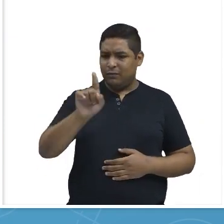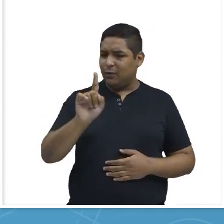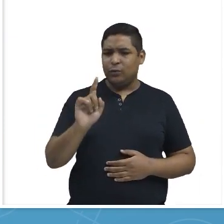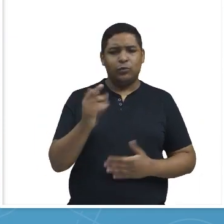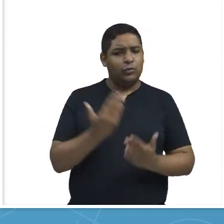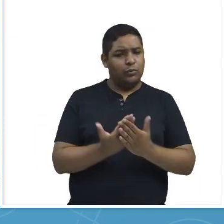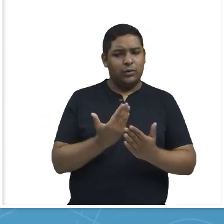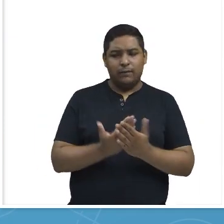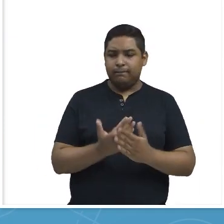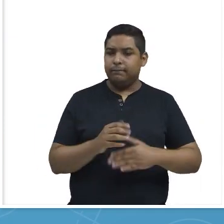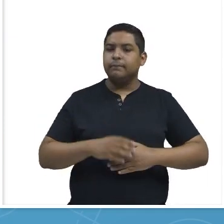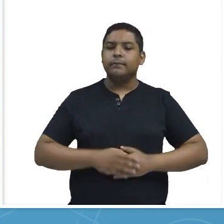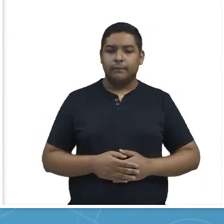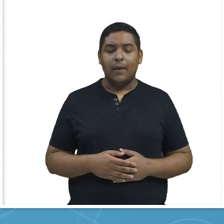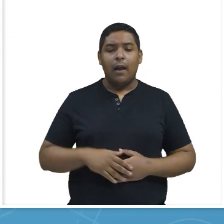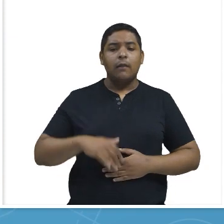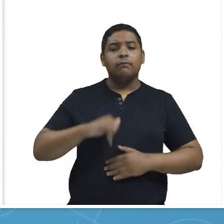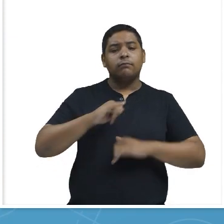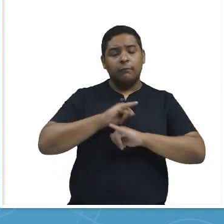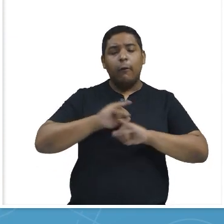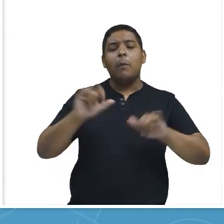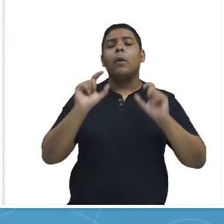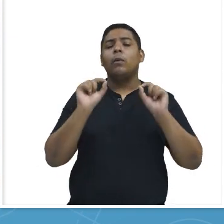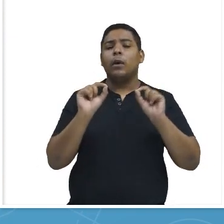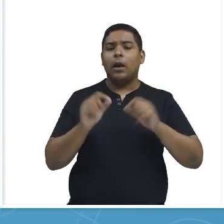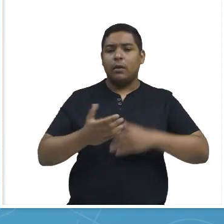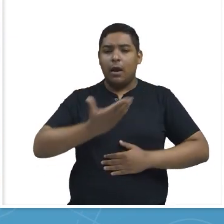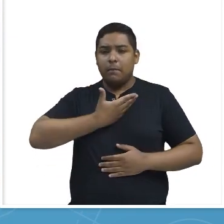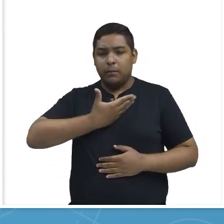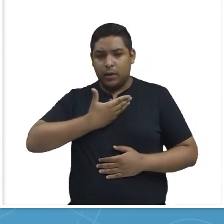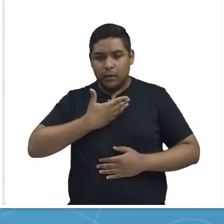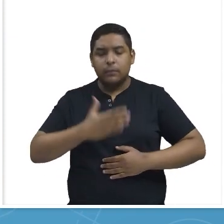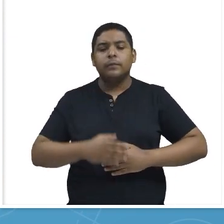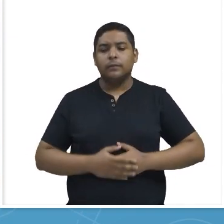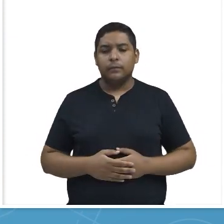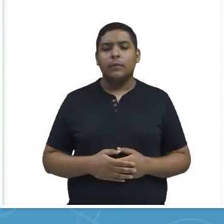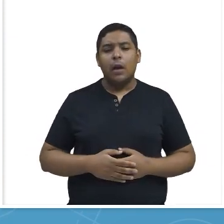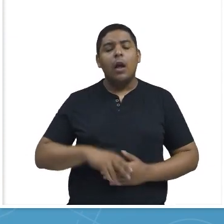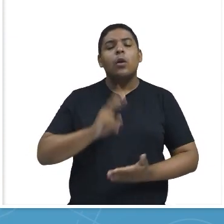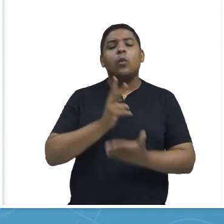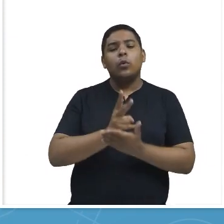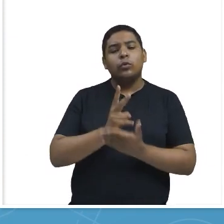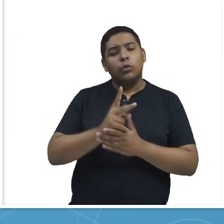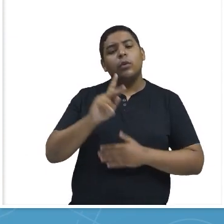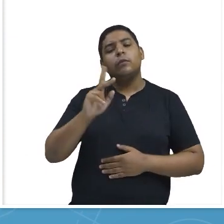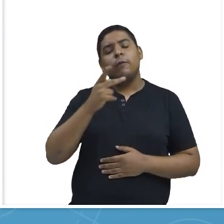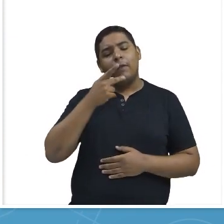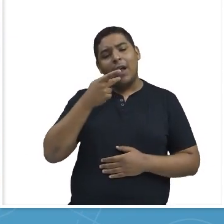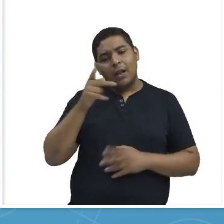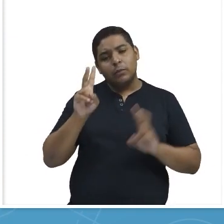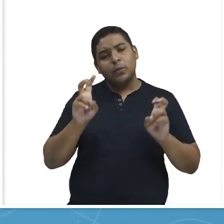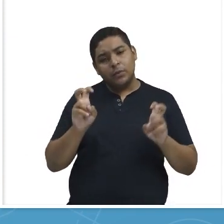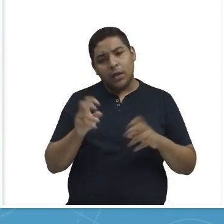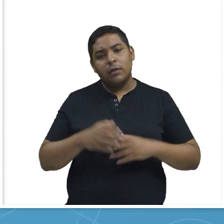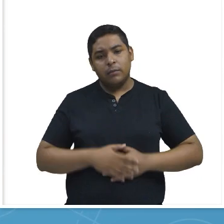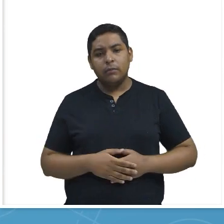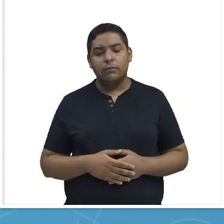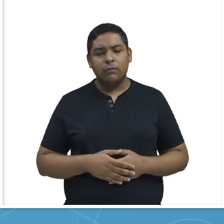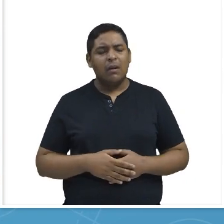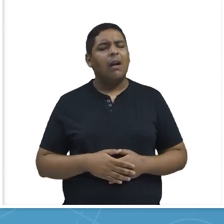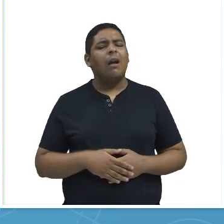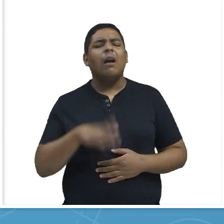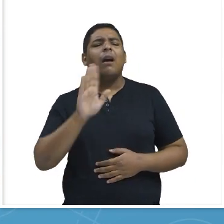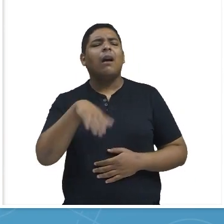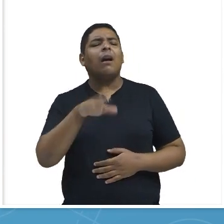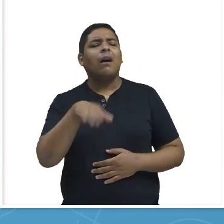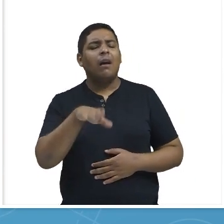colega dela. E elas continuam o diálogo, né? Falando sobre isso. E a colega pergunta, why are you